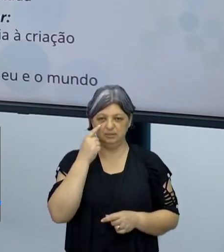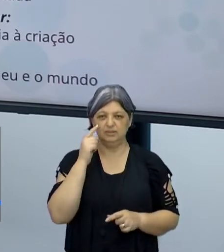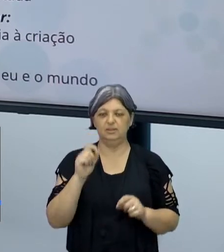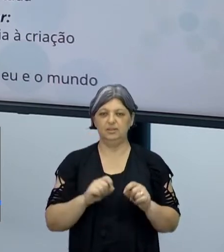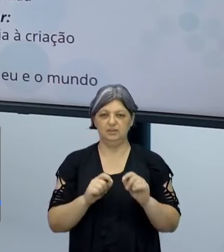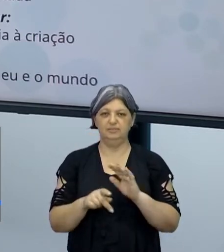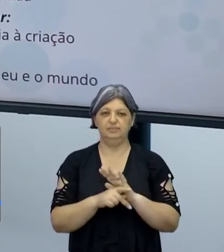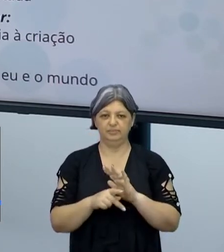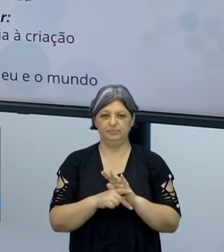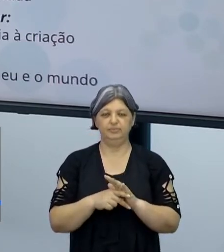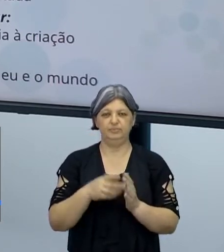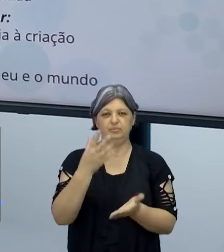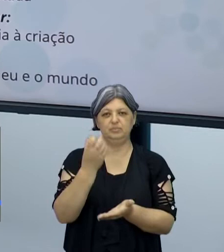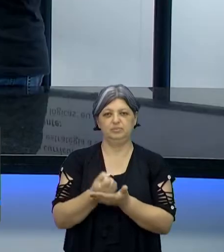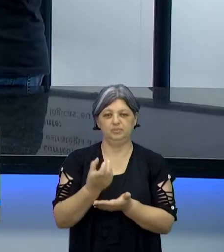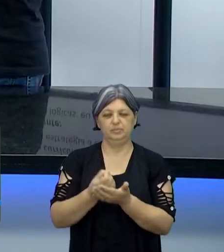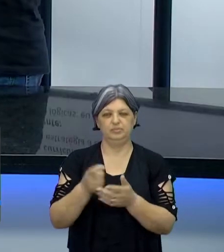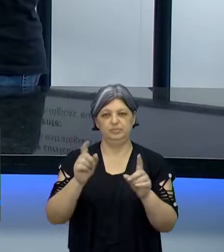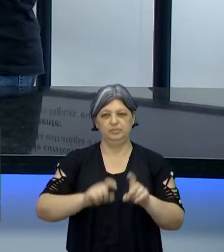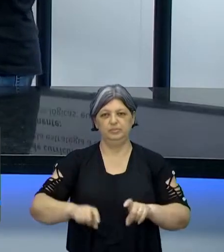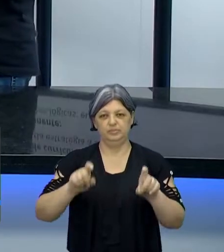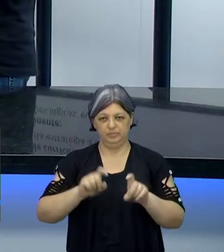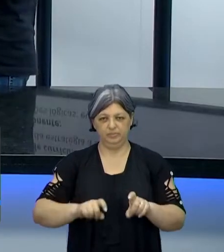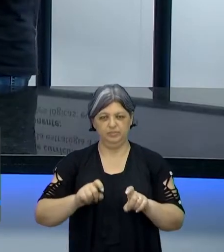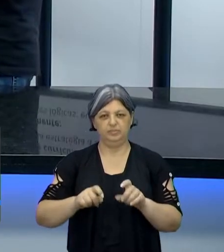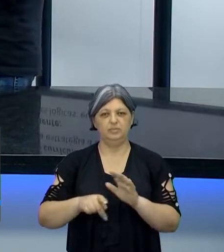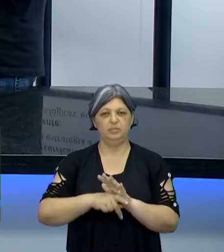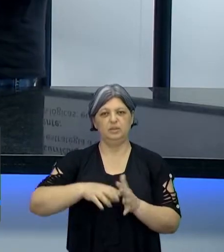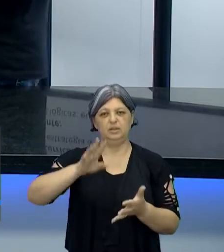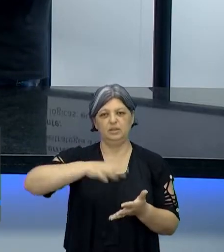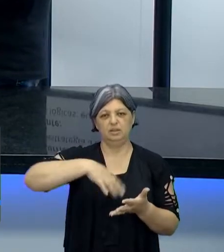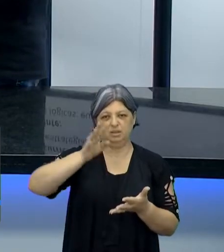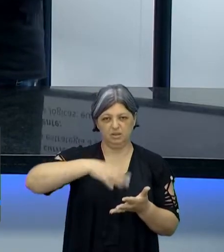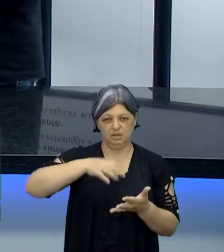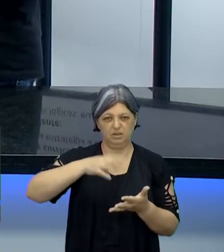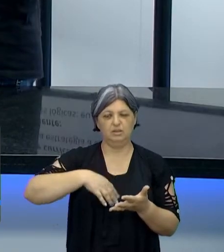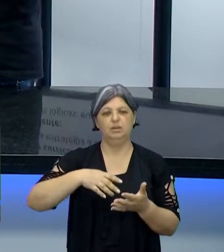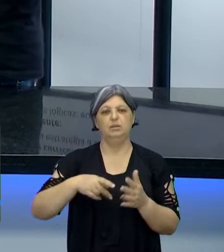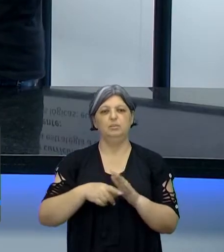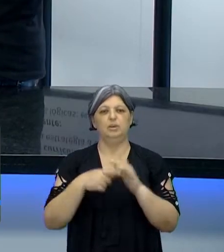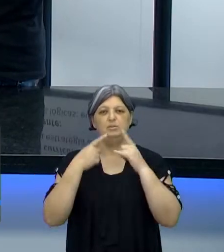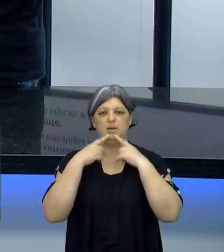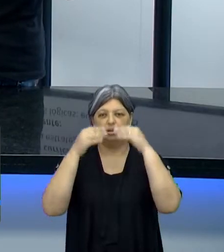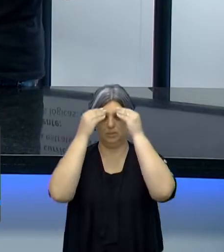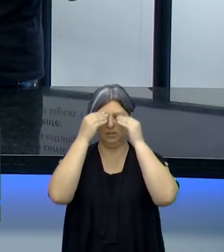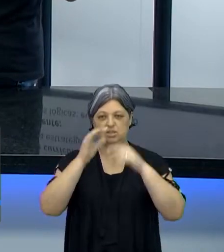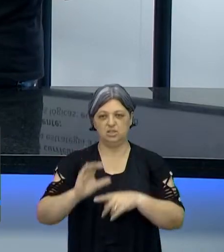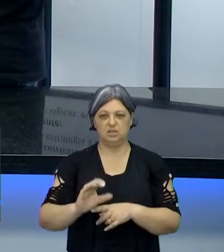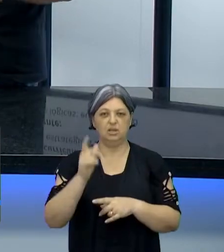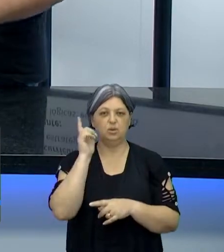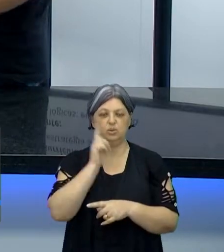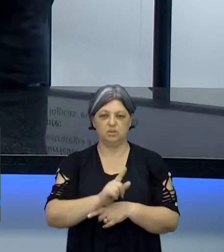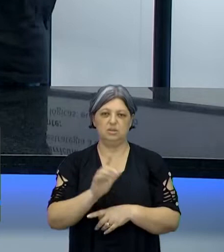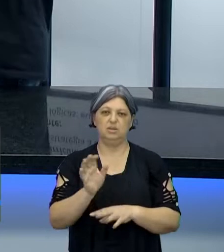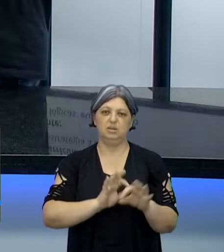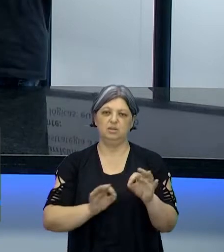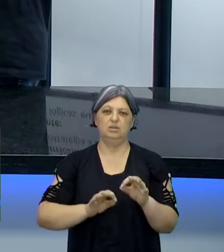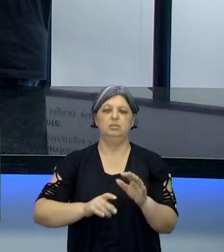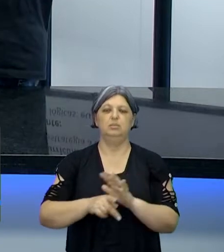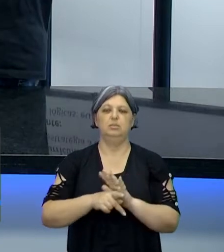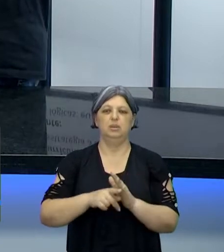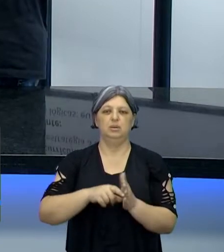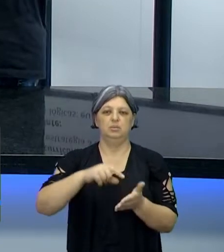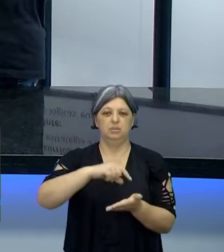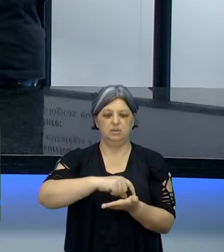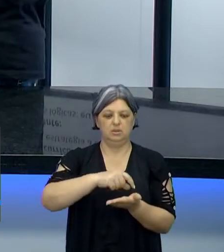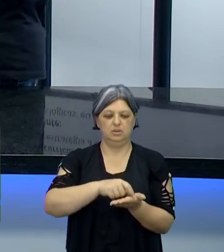baixa o Arduino IDE no computador, a gente faz lá a programação na linguagem C. E a gente consegue programar também o Arduino pelo